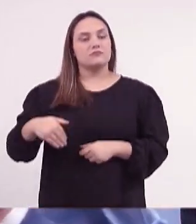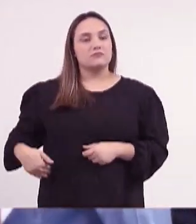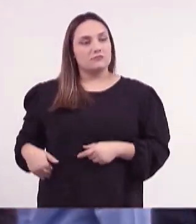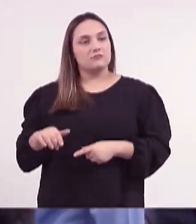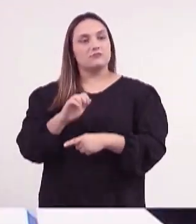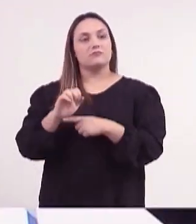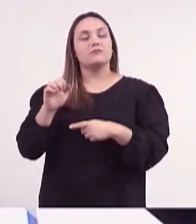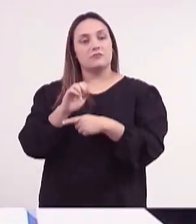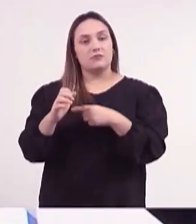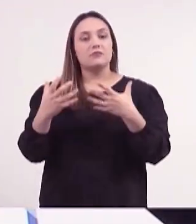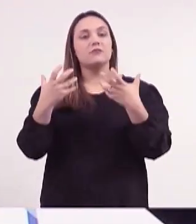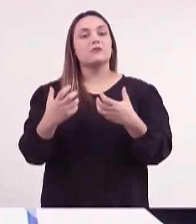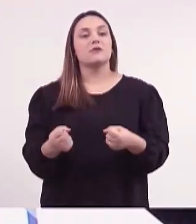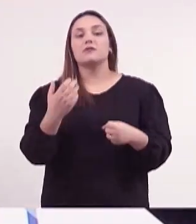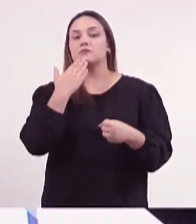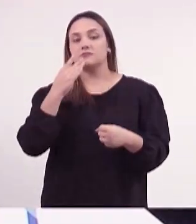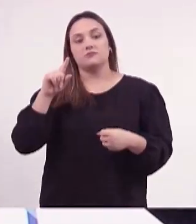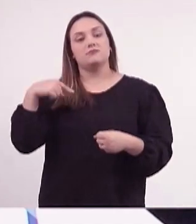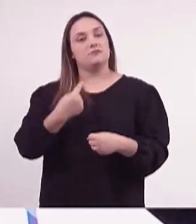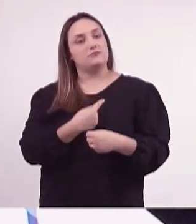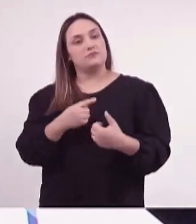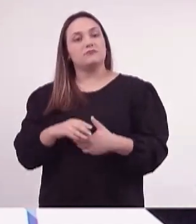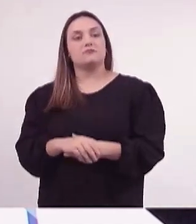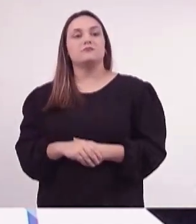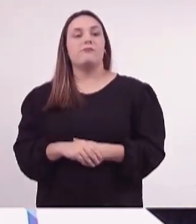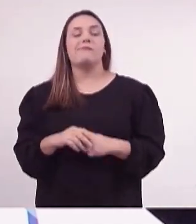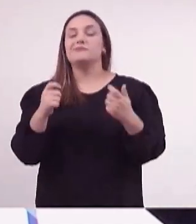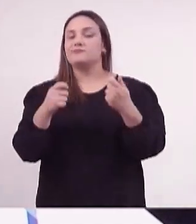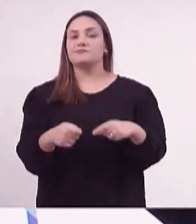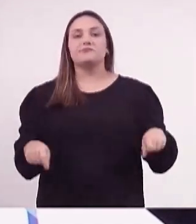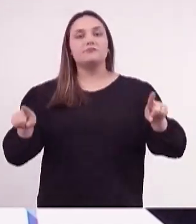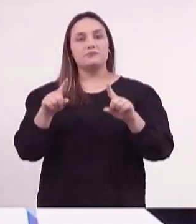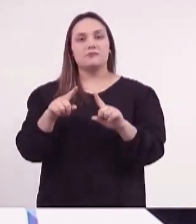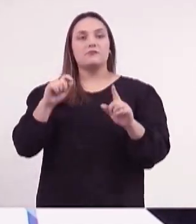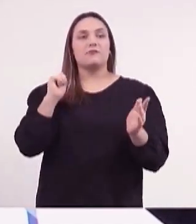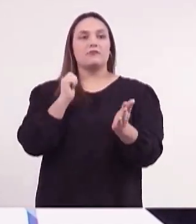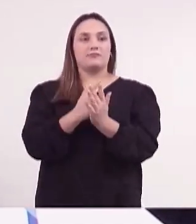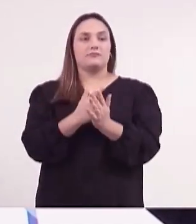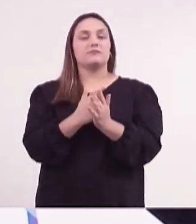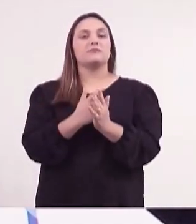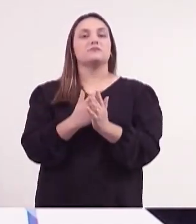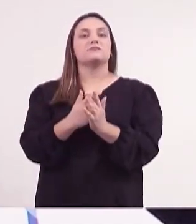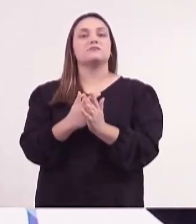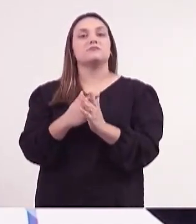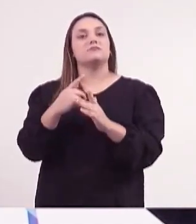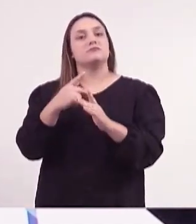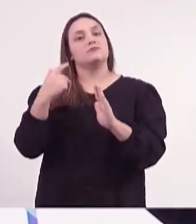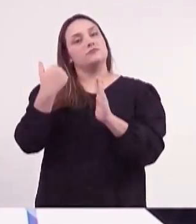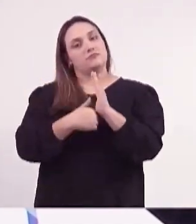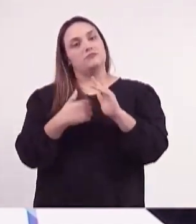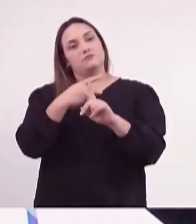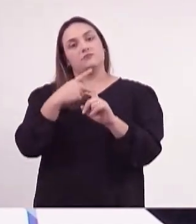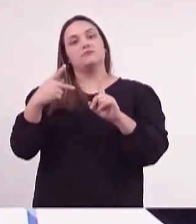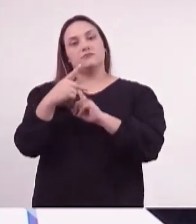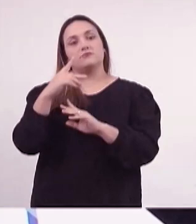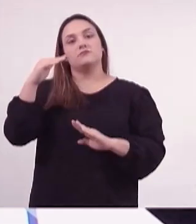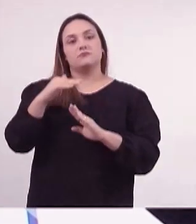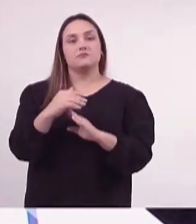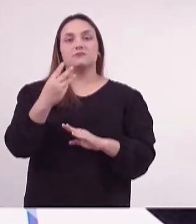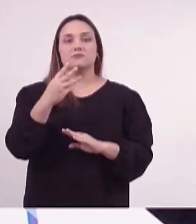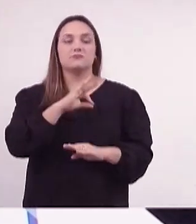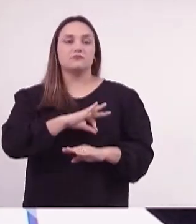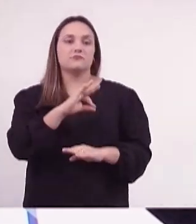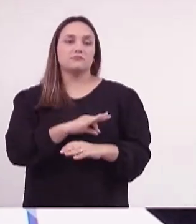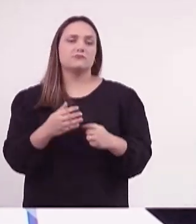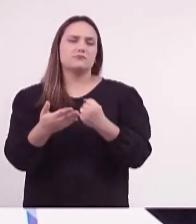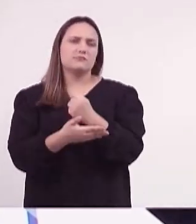a reivindicação de isentar aqueles que têm comorbidades até 3 salários